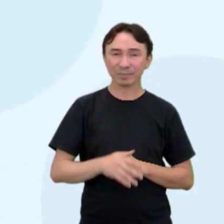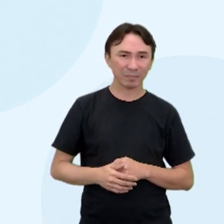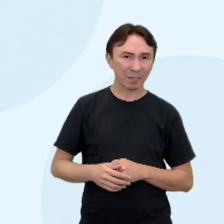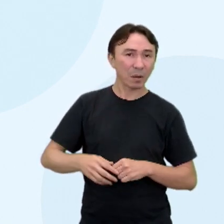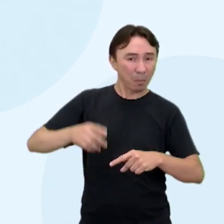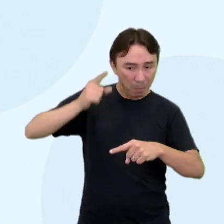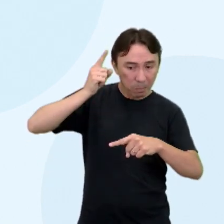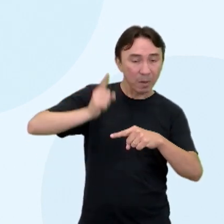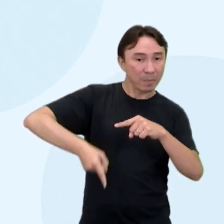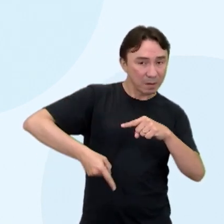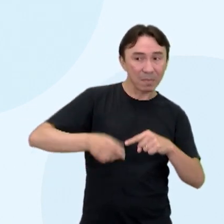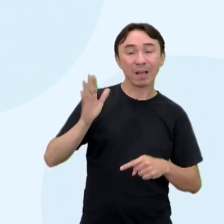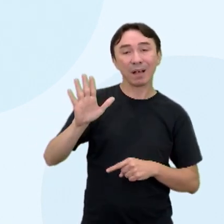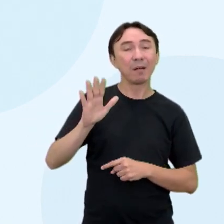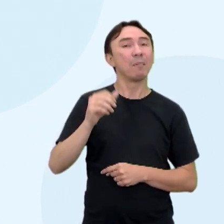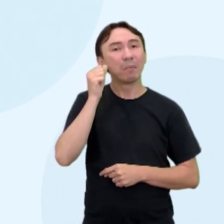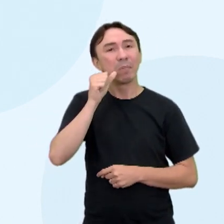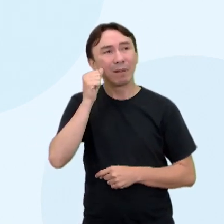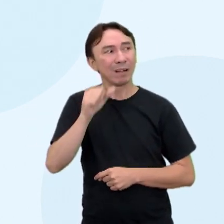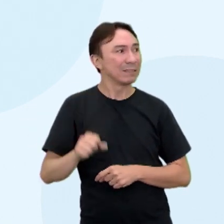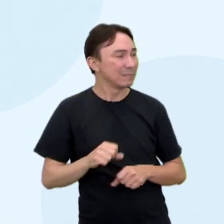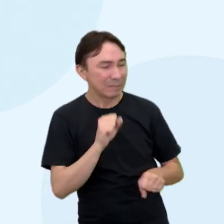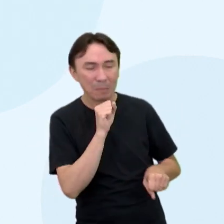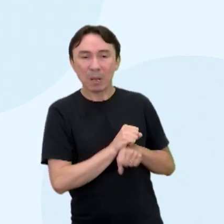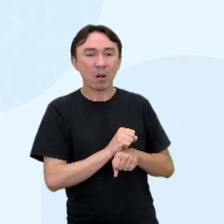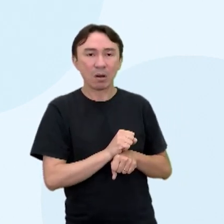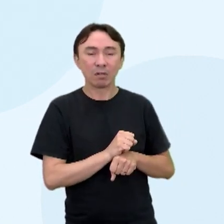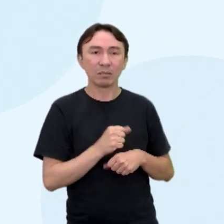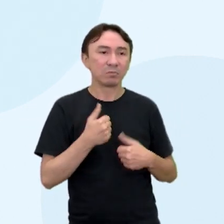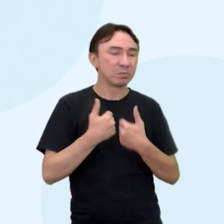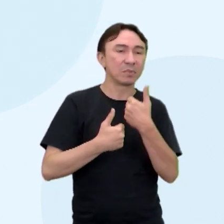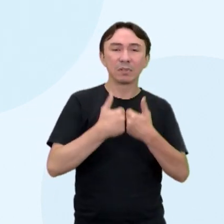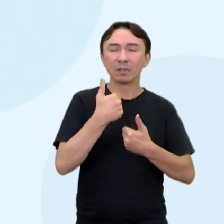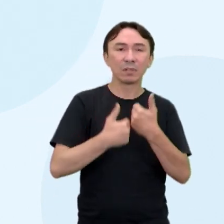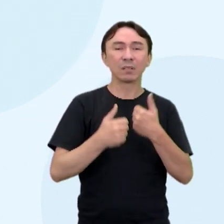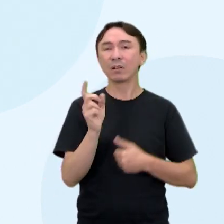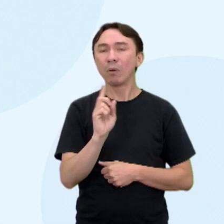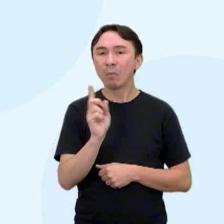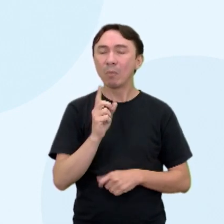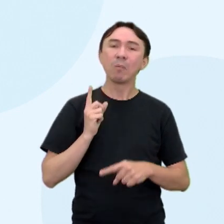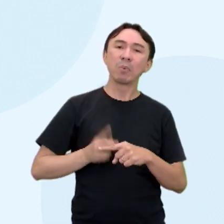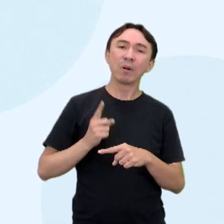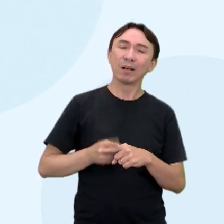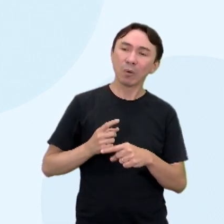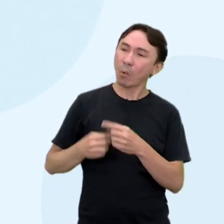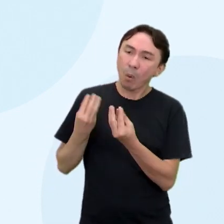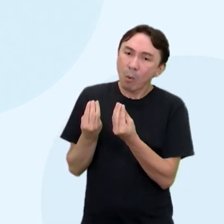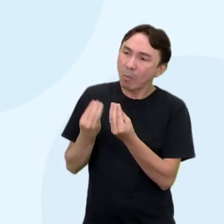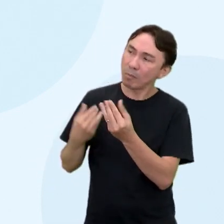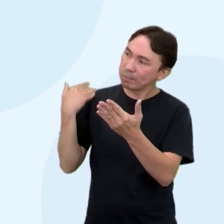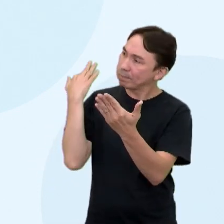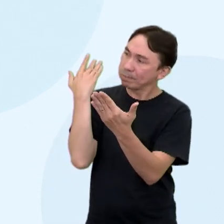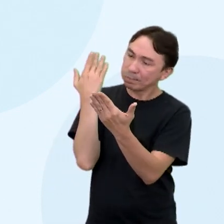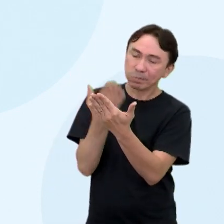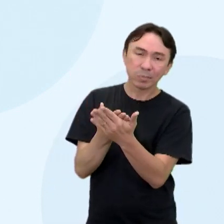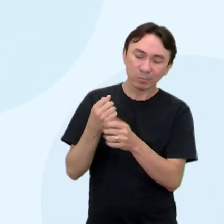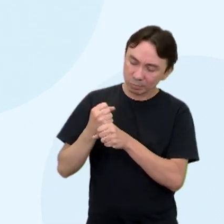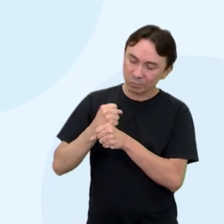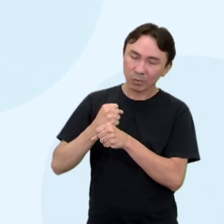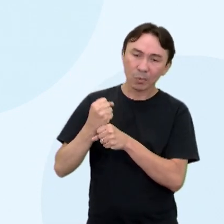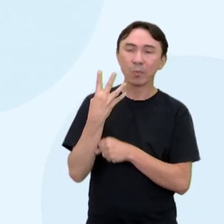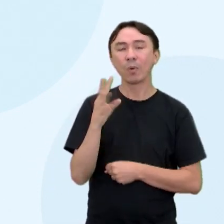nunca pararam de jogar, né? Como que elas permaneceram praticando esporte ao longo desses 40 anos?